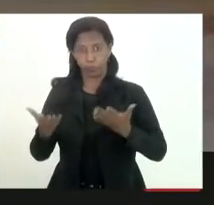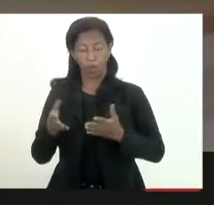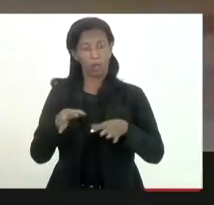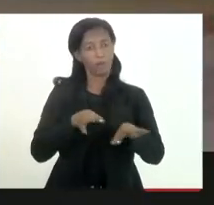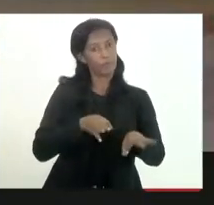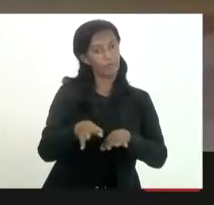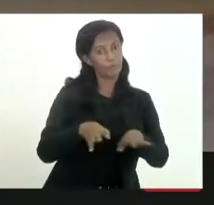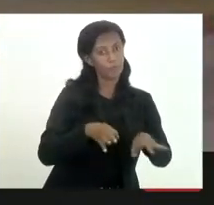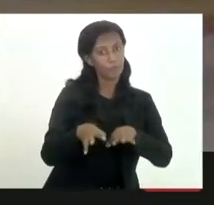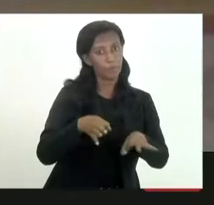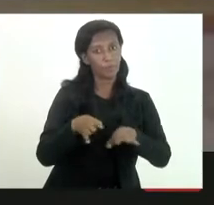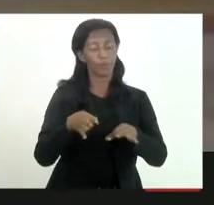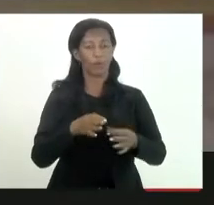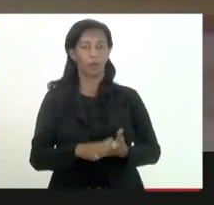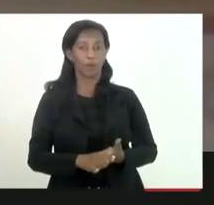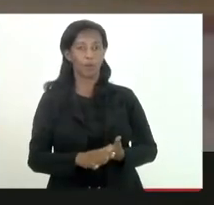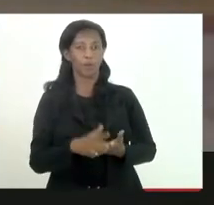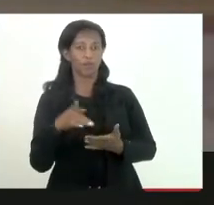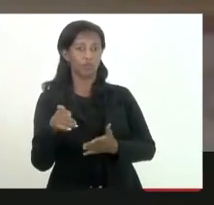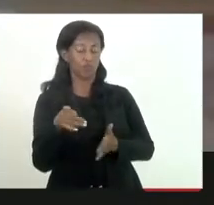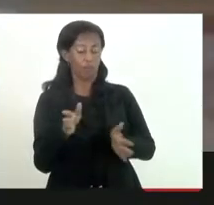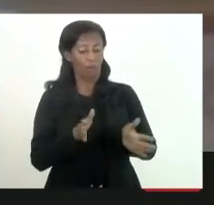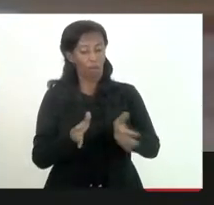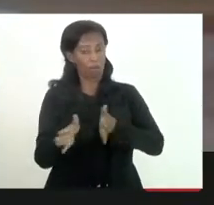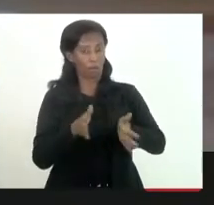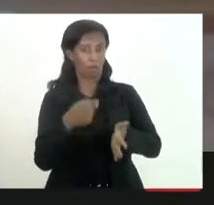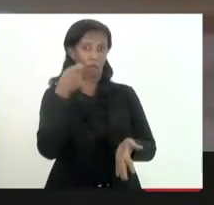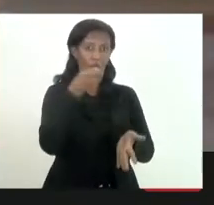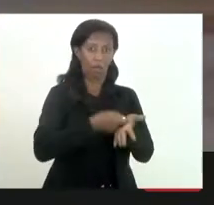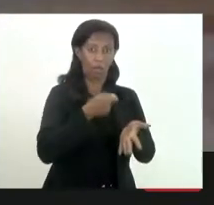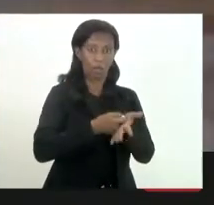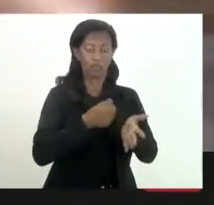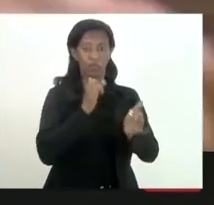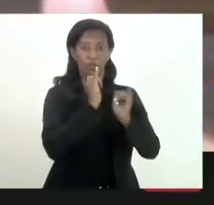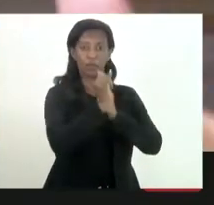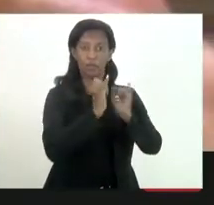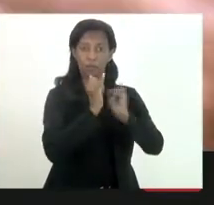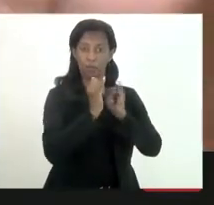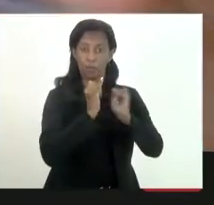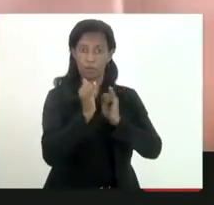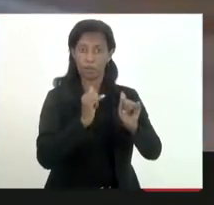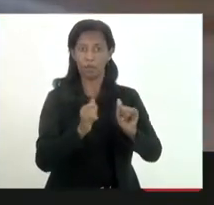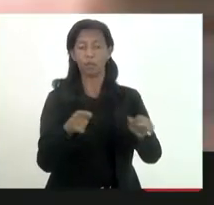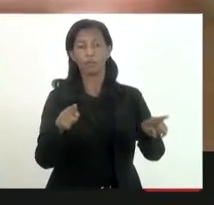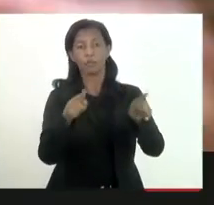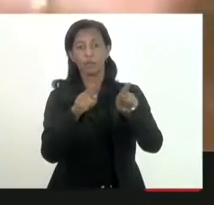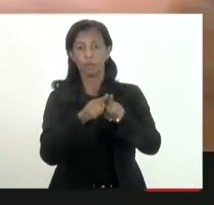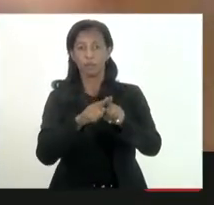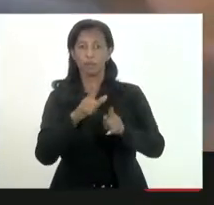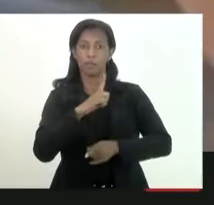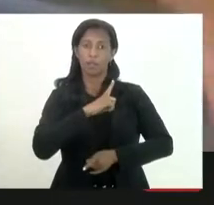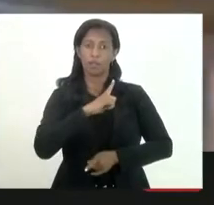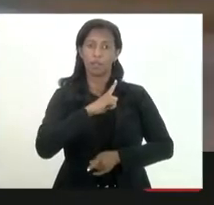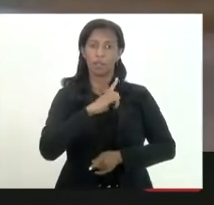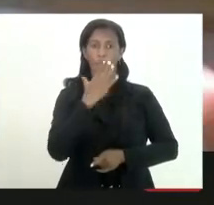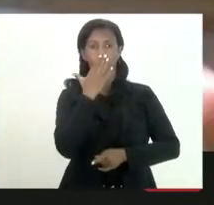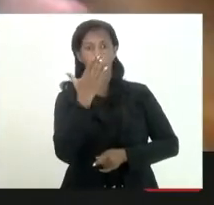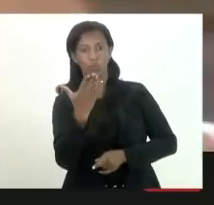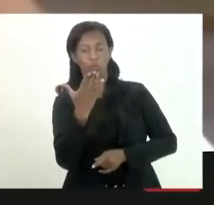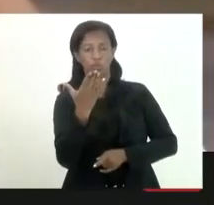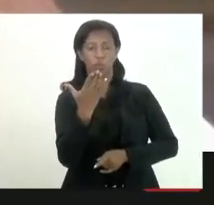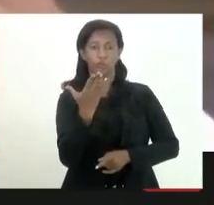formas de acessar, de garantir a informação, de garantir ao menos que haja algum tipo de